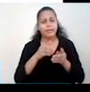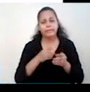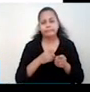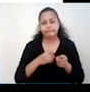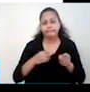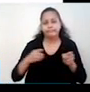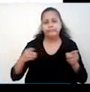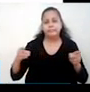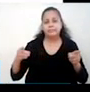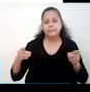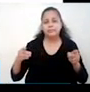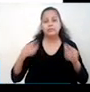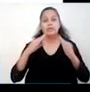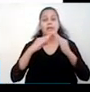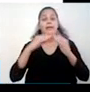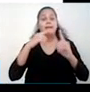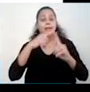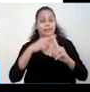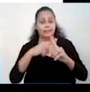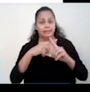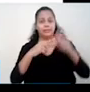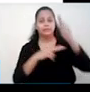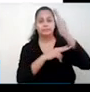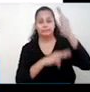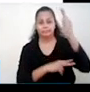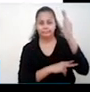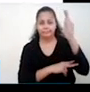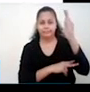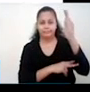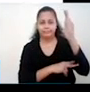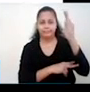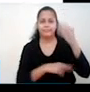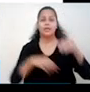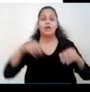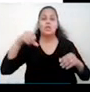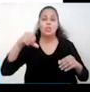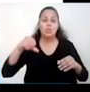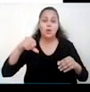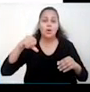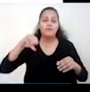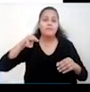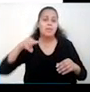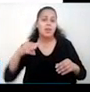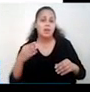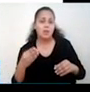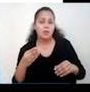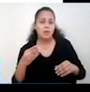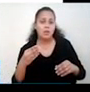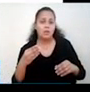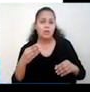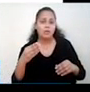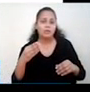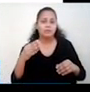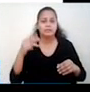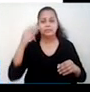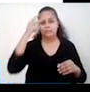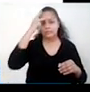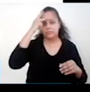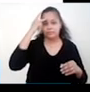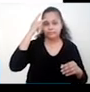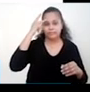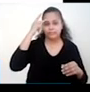Nova de Aparecida recebe anualmente cerca de 9 milhões de visitantes. A descrição dessa cidade deixa clara a